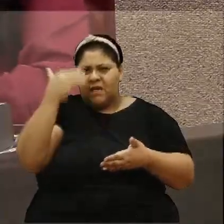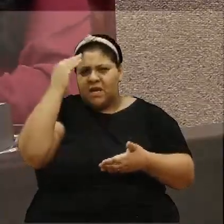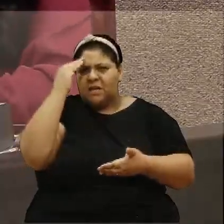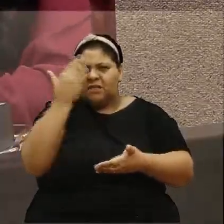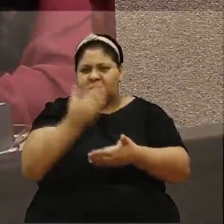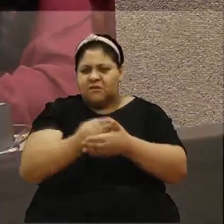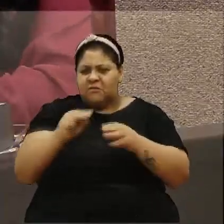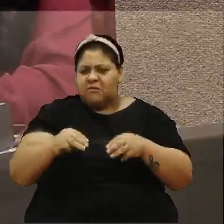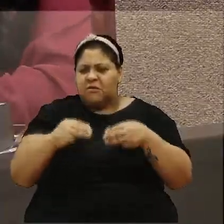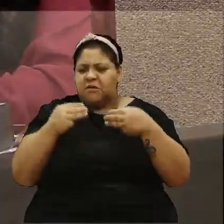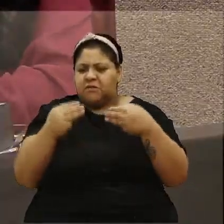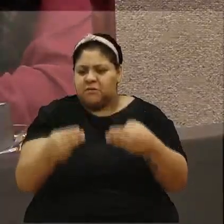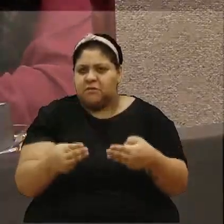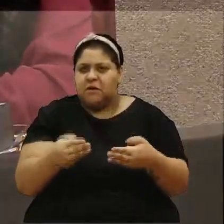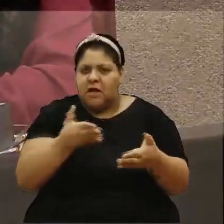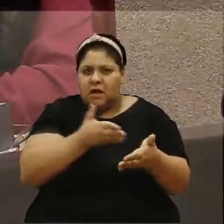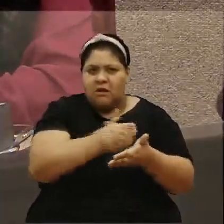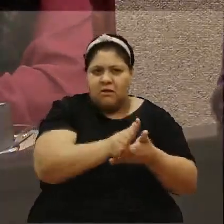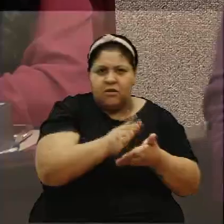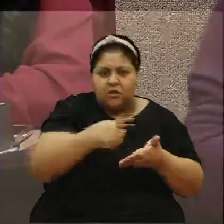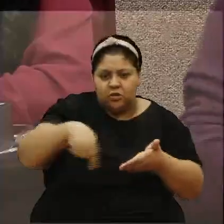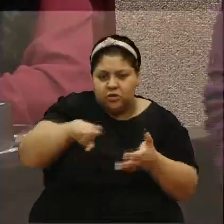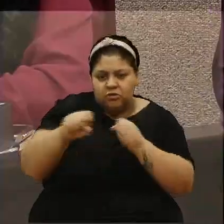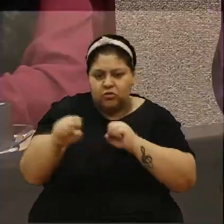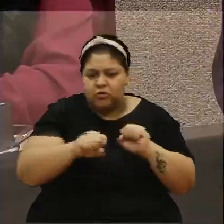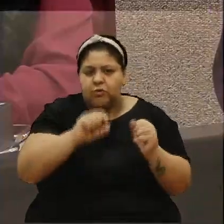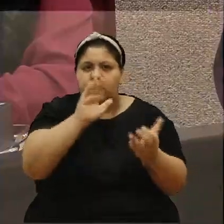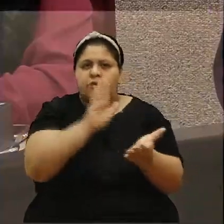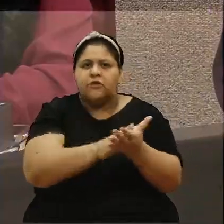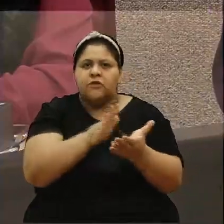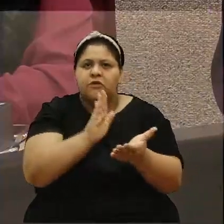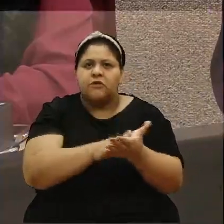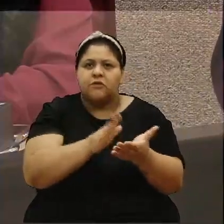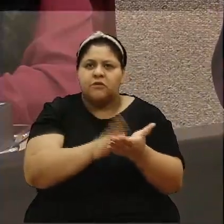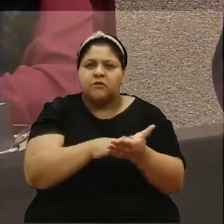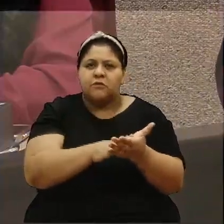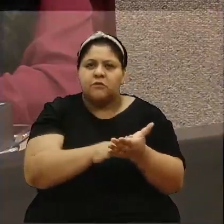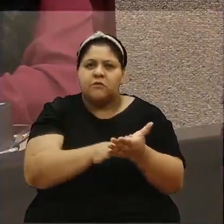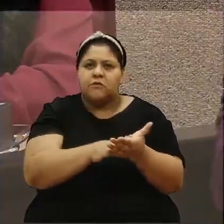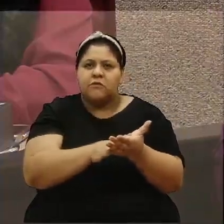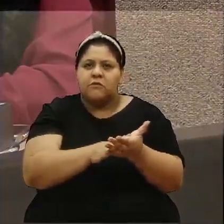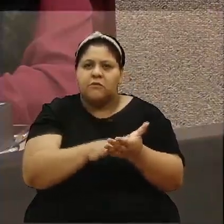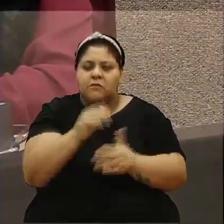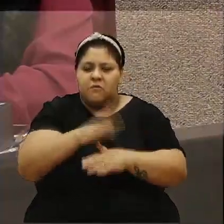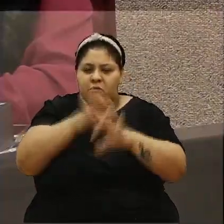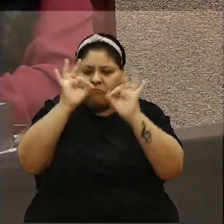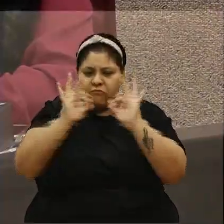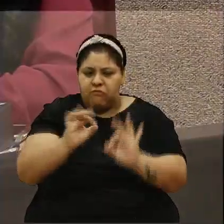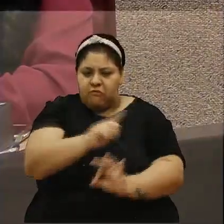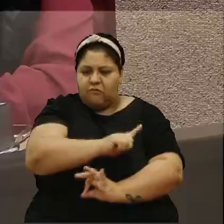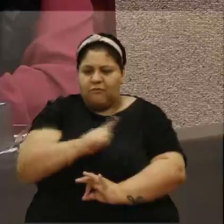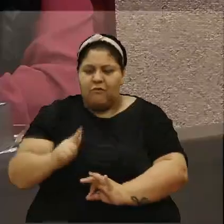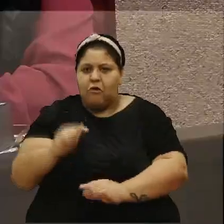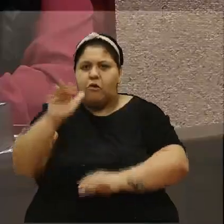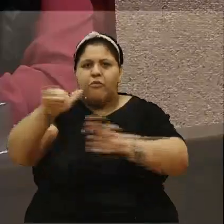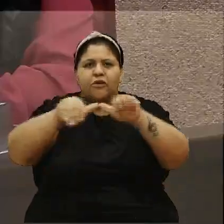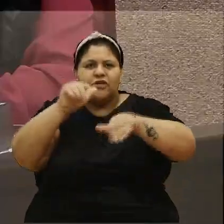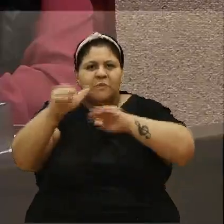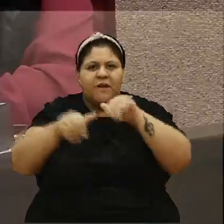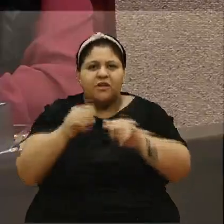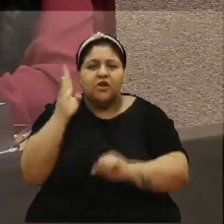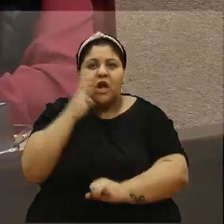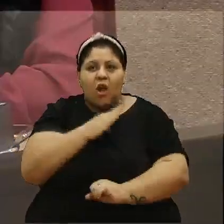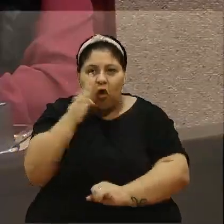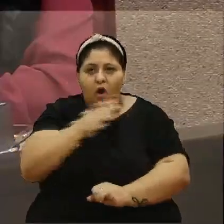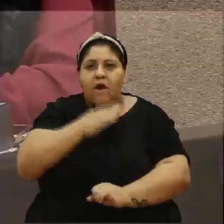moção passará e nós poderemos, assim, cobrar com mais afinco o governador pelo chamamento imediato,